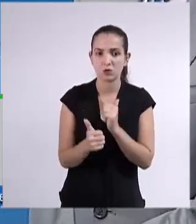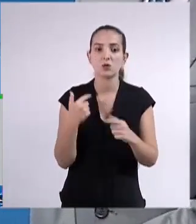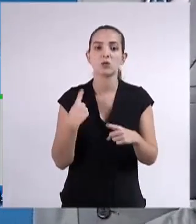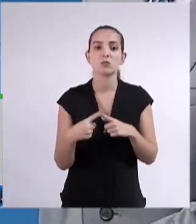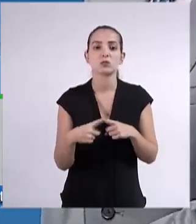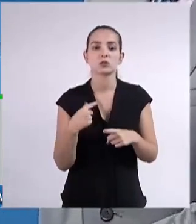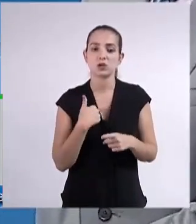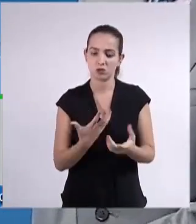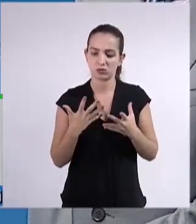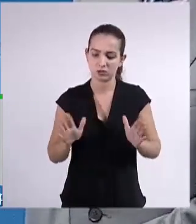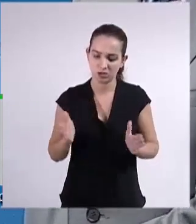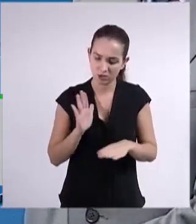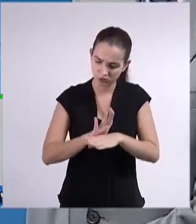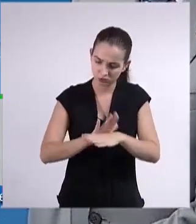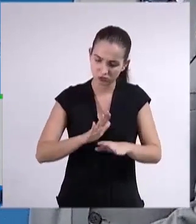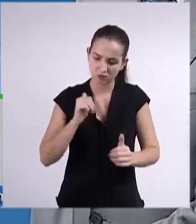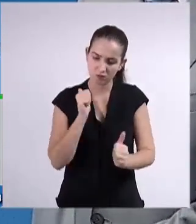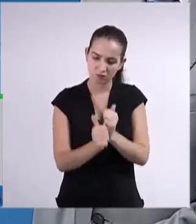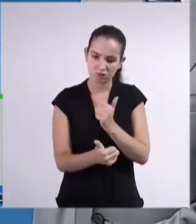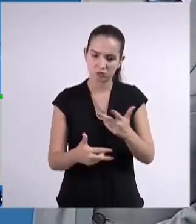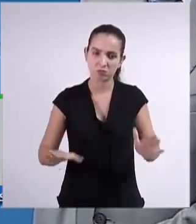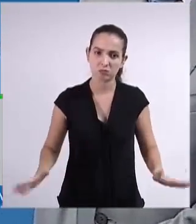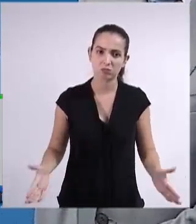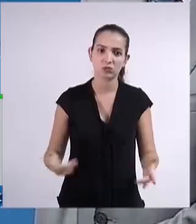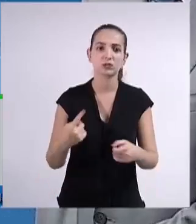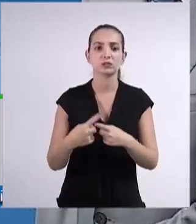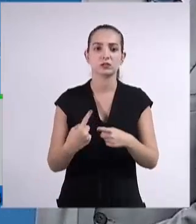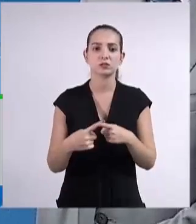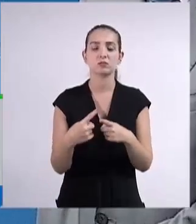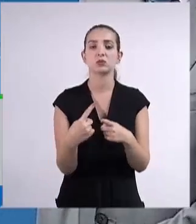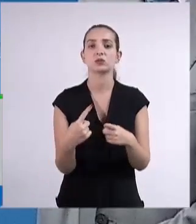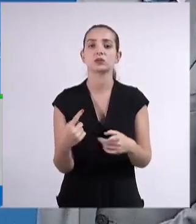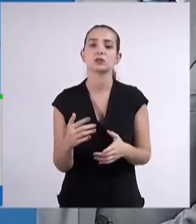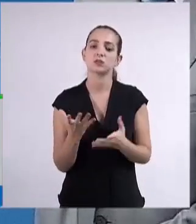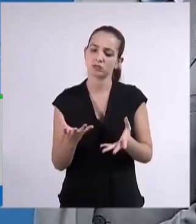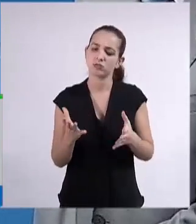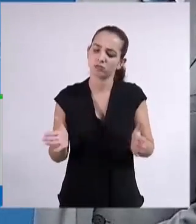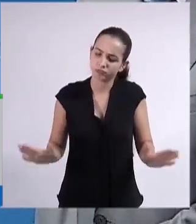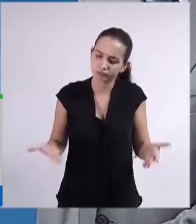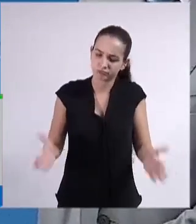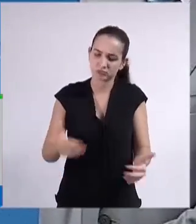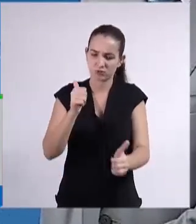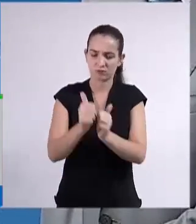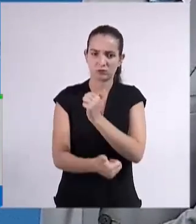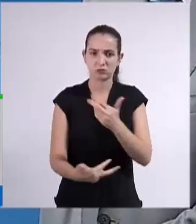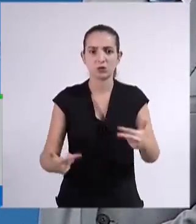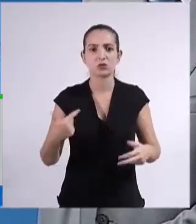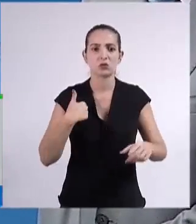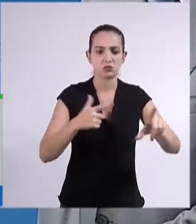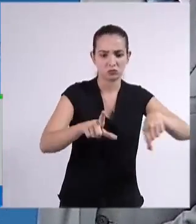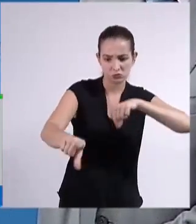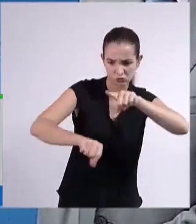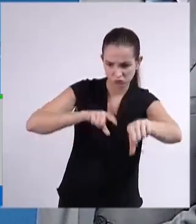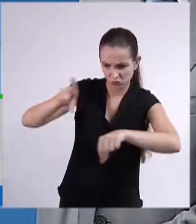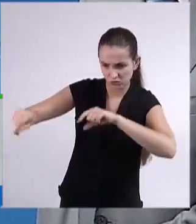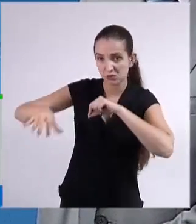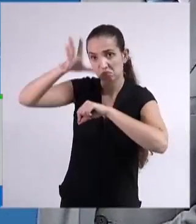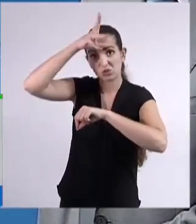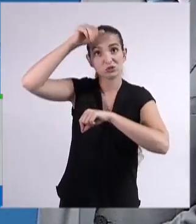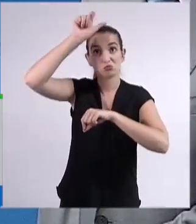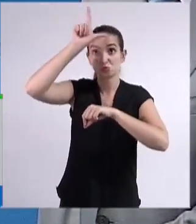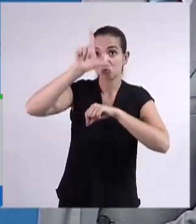queria ajudar no futebol. E eu montei uma escolinha também e fiz uma peneira, trouxe jogadores de todo o